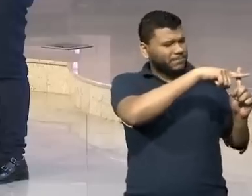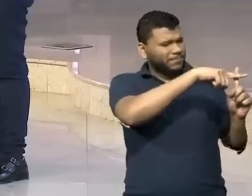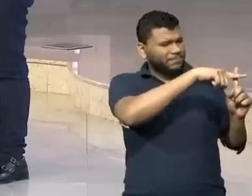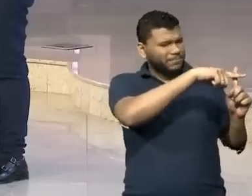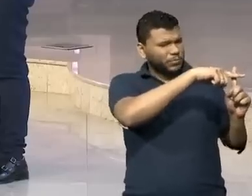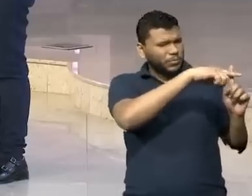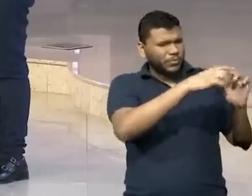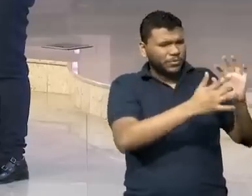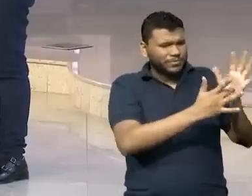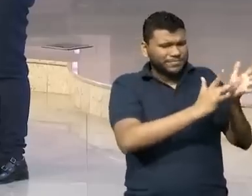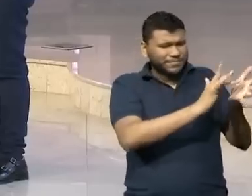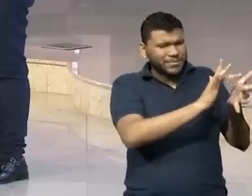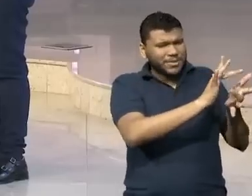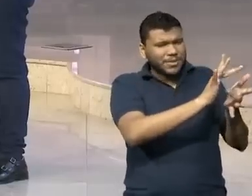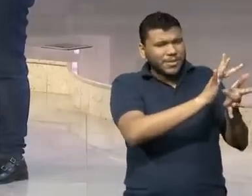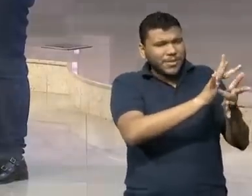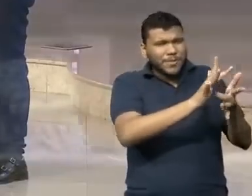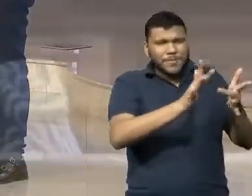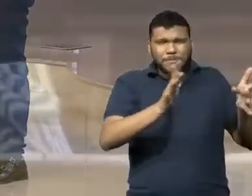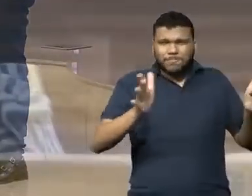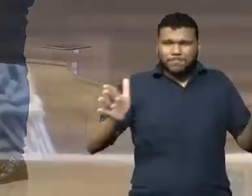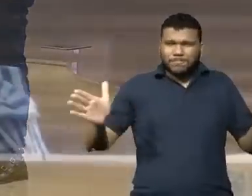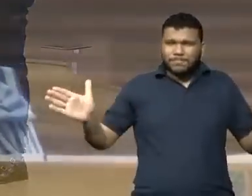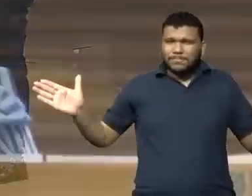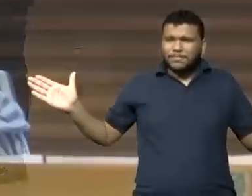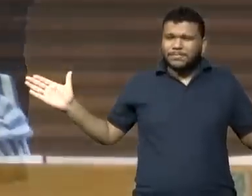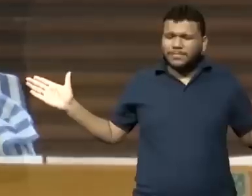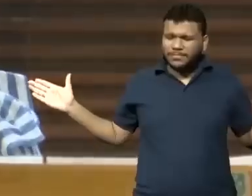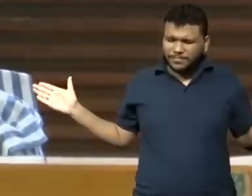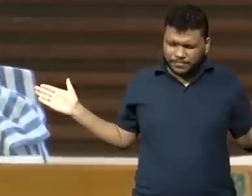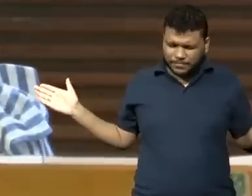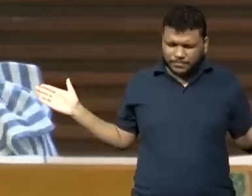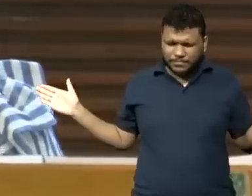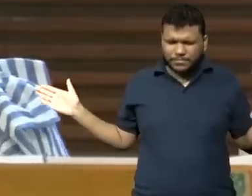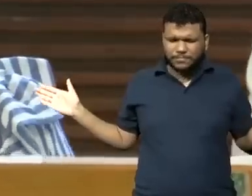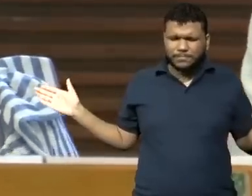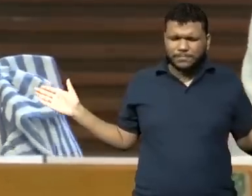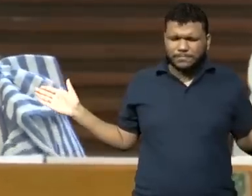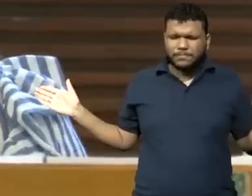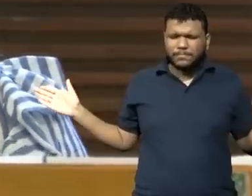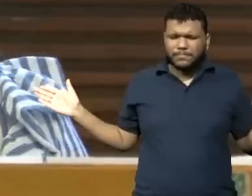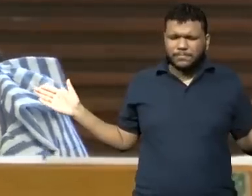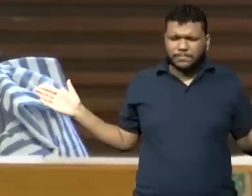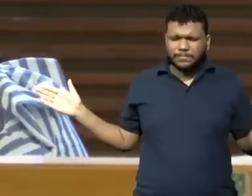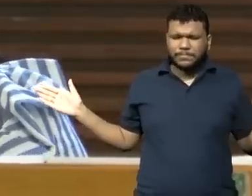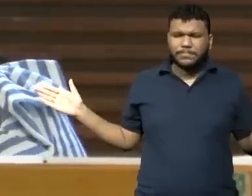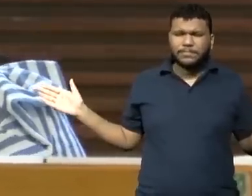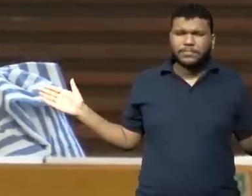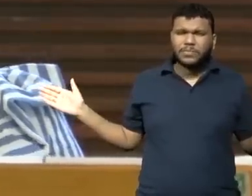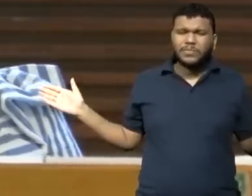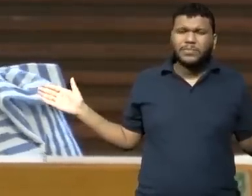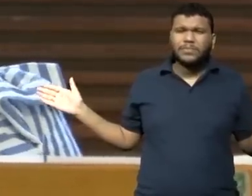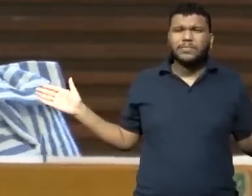pendurado no Madeiro lá na cruz